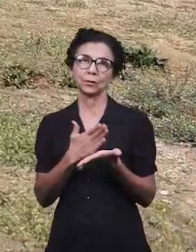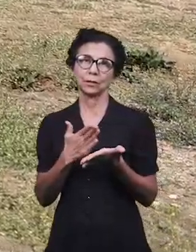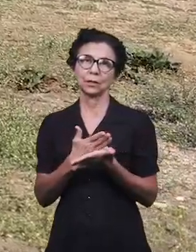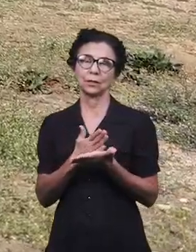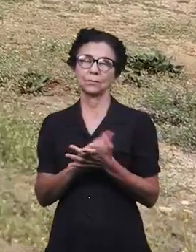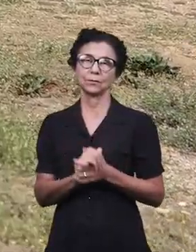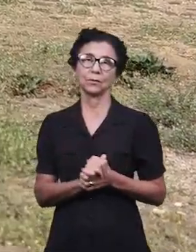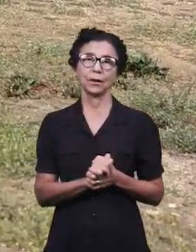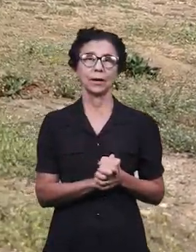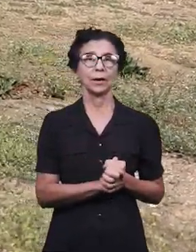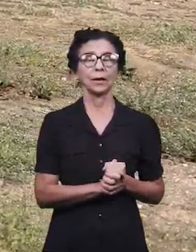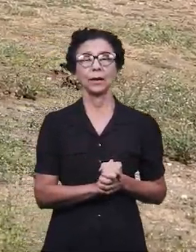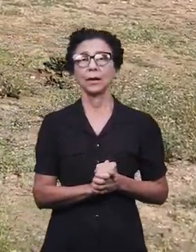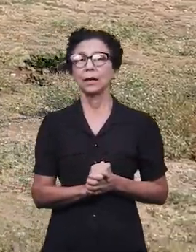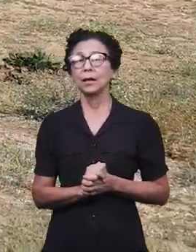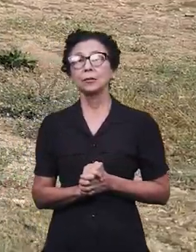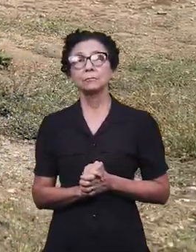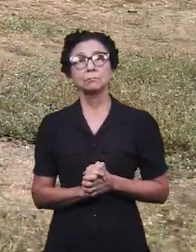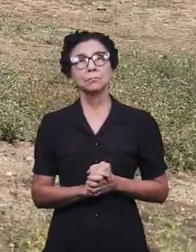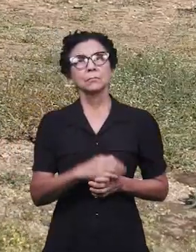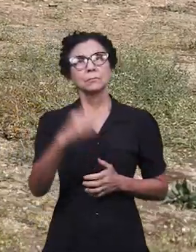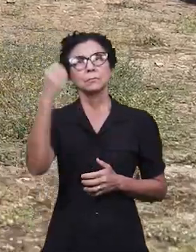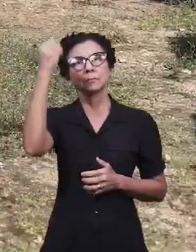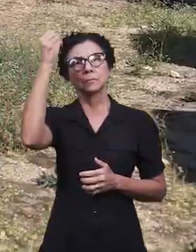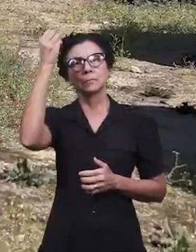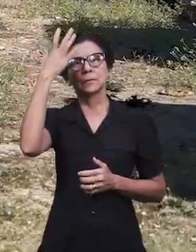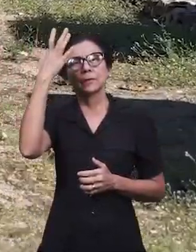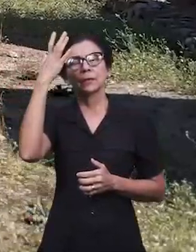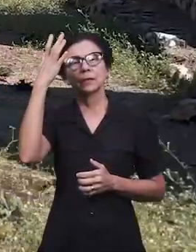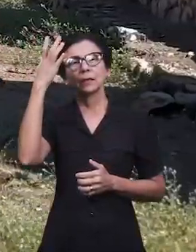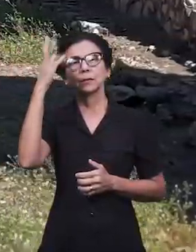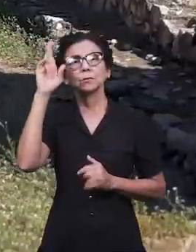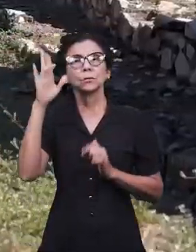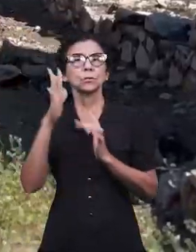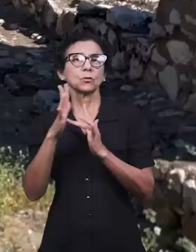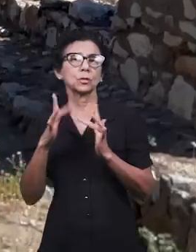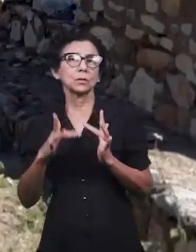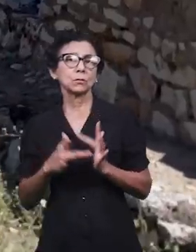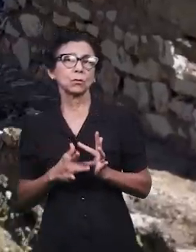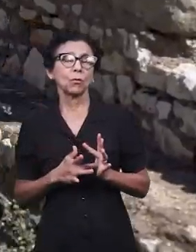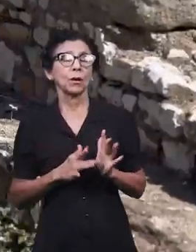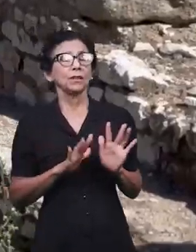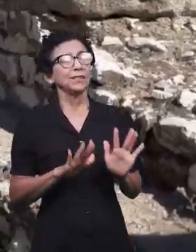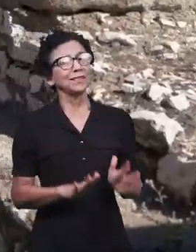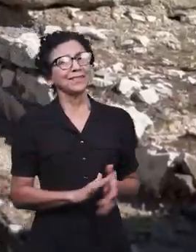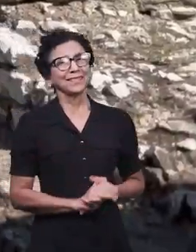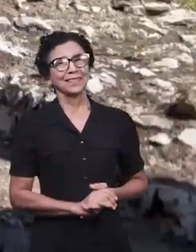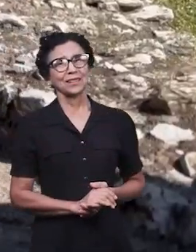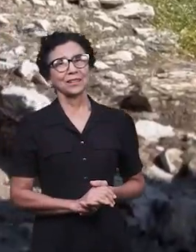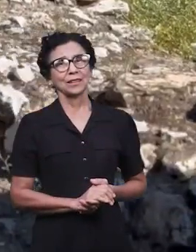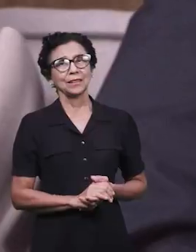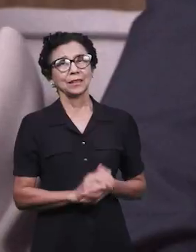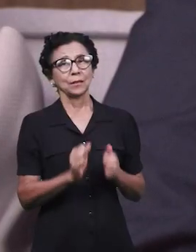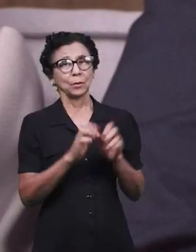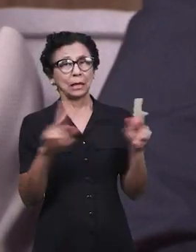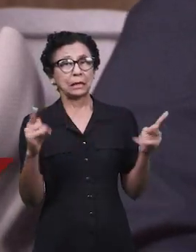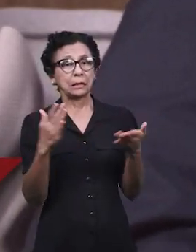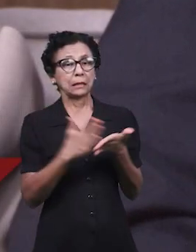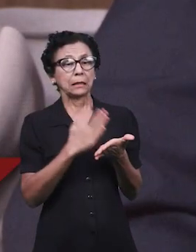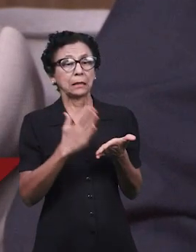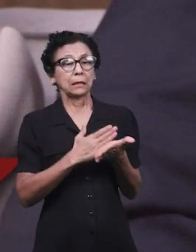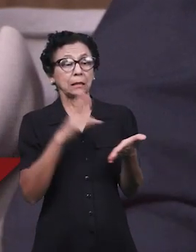pessoas entenderem que não precisa ter medo de ler o livro de Apocalipse, não. Porque o livro de Apocalipse tem uma mensagem central. Essa mensagem